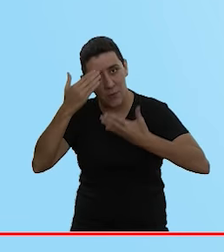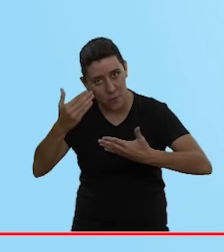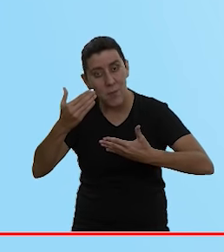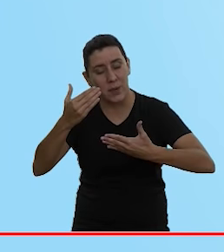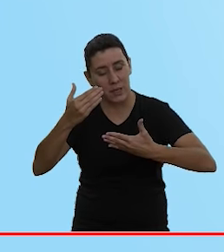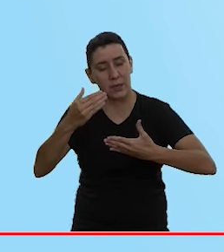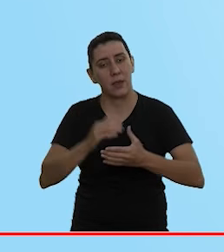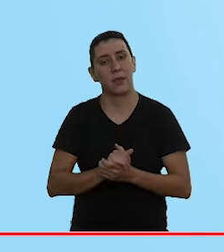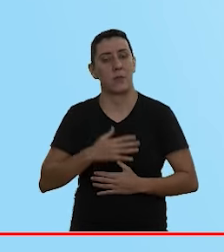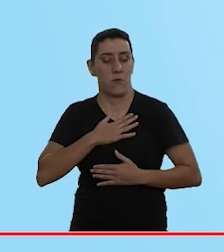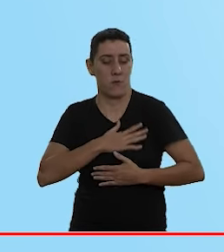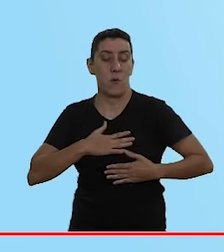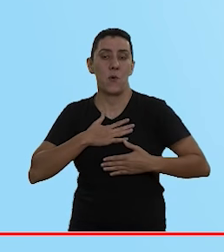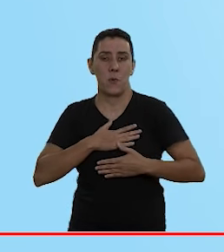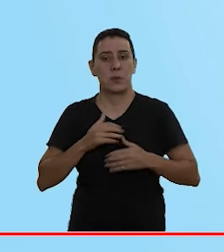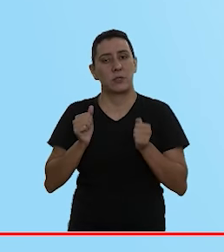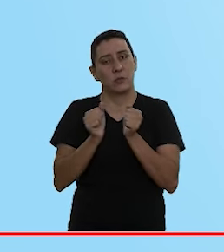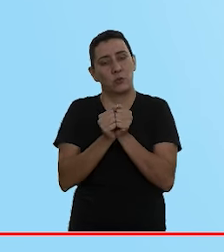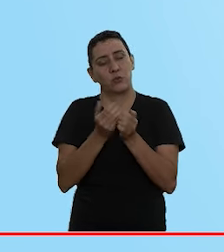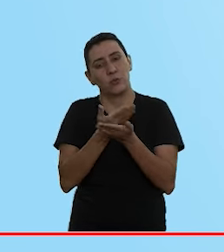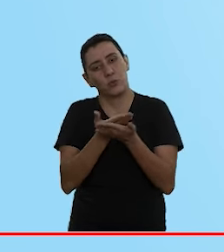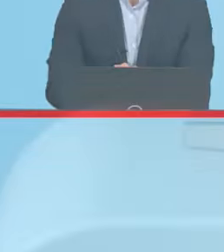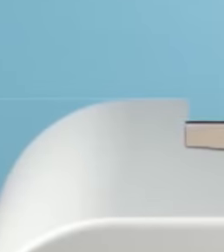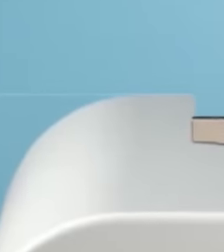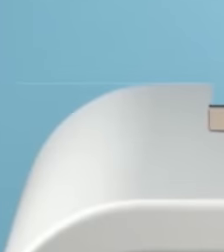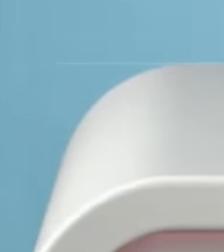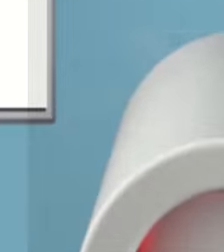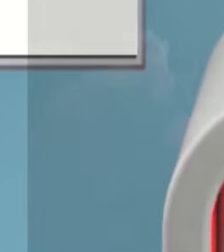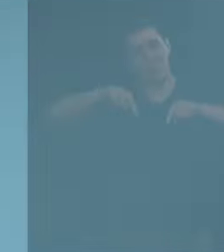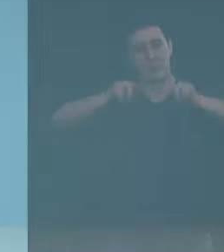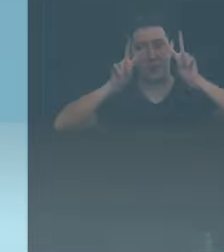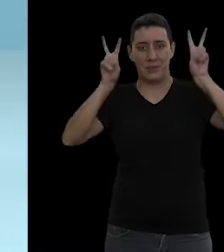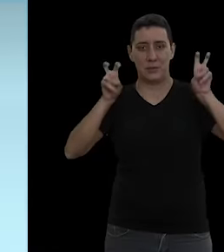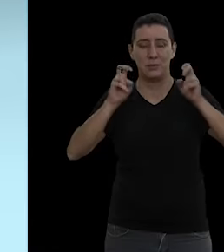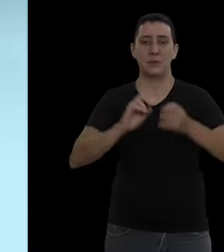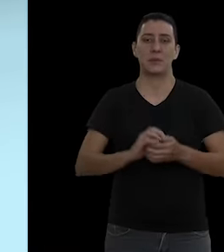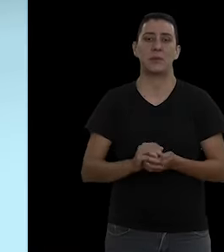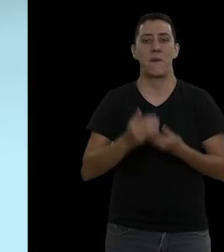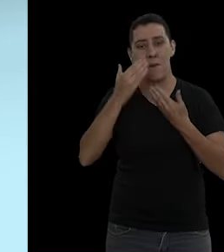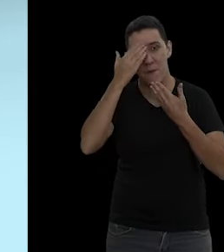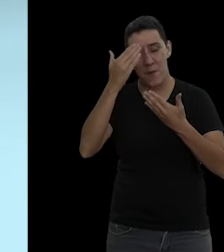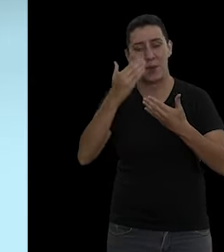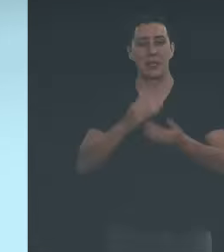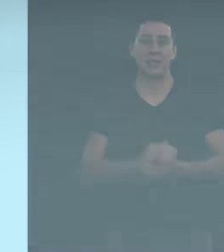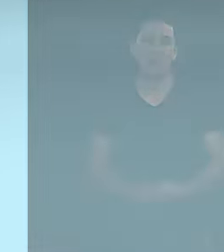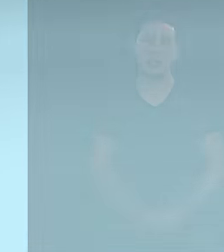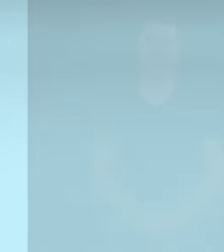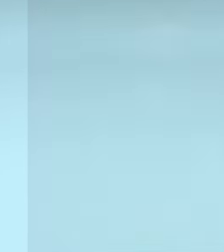e foi um prazer estar aqui com vocês falando sobre esse assunto. Obrigado, pessoal.